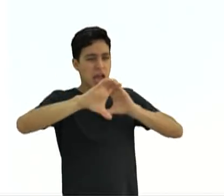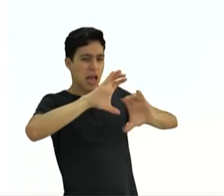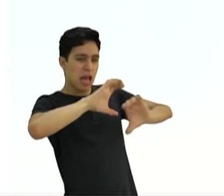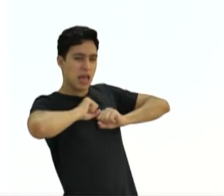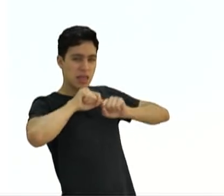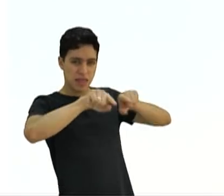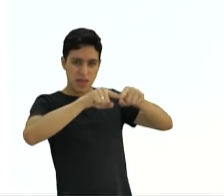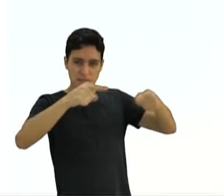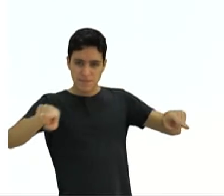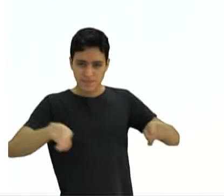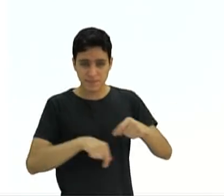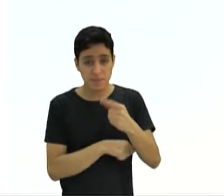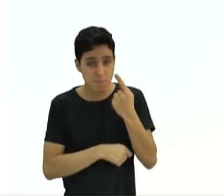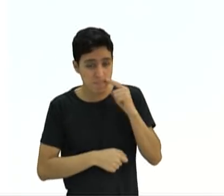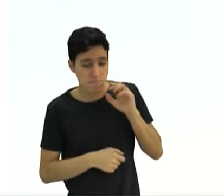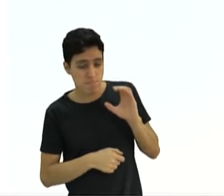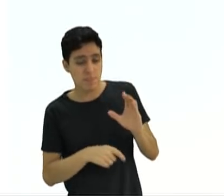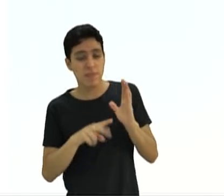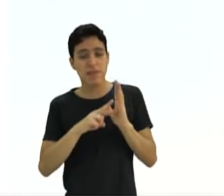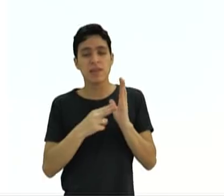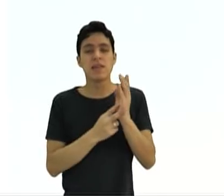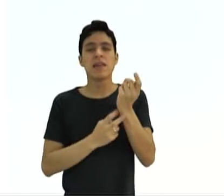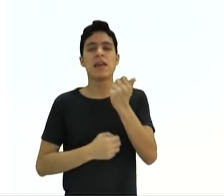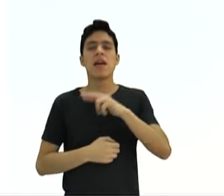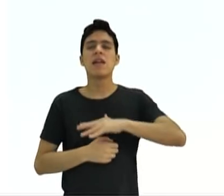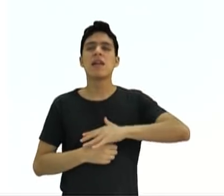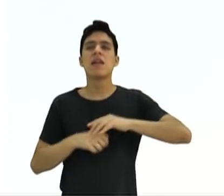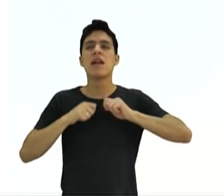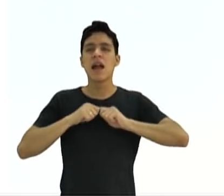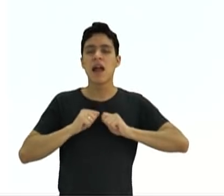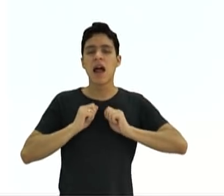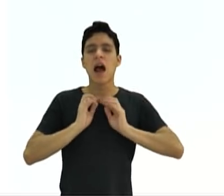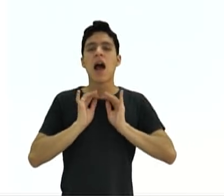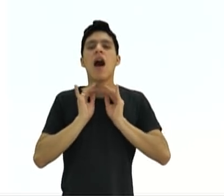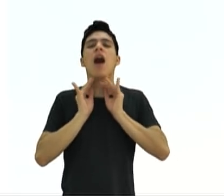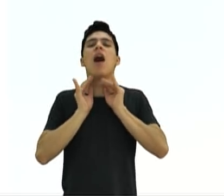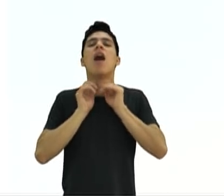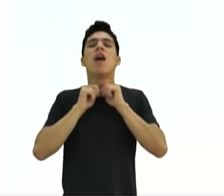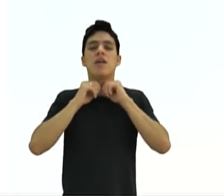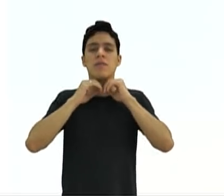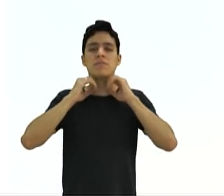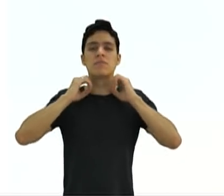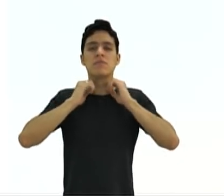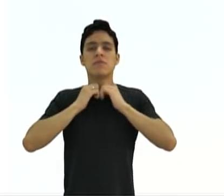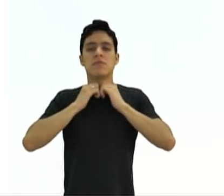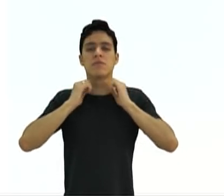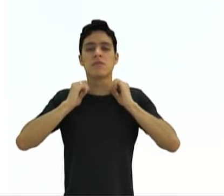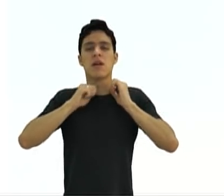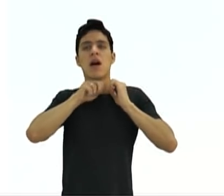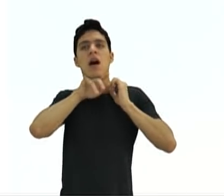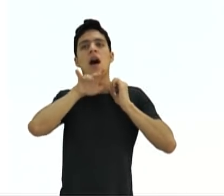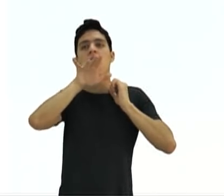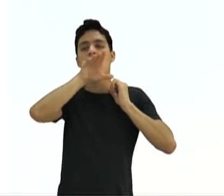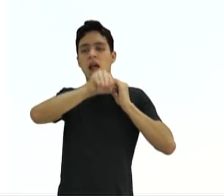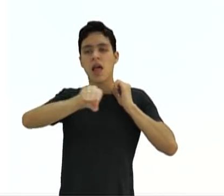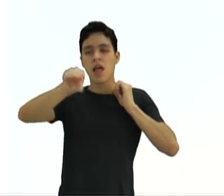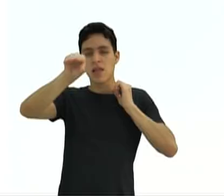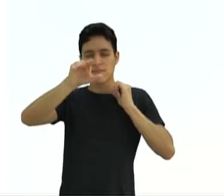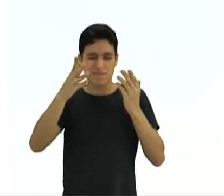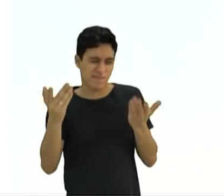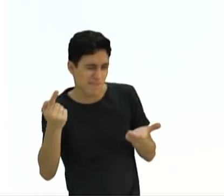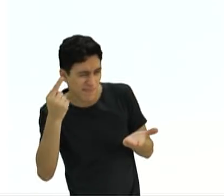C. É a passagem de ar pelas pregas vocais. Vamos pensar um pouquinho o que é cânone?